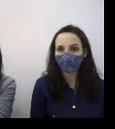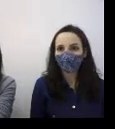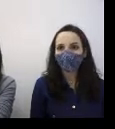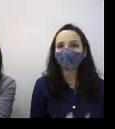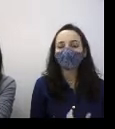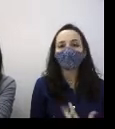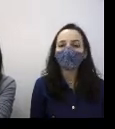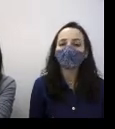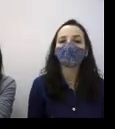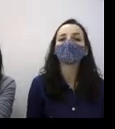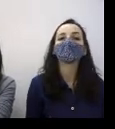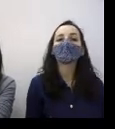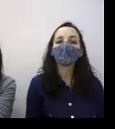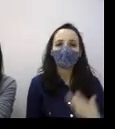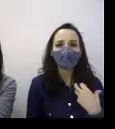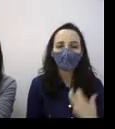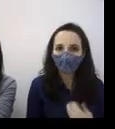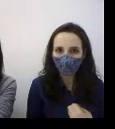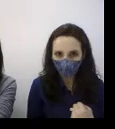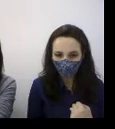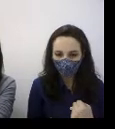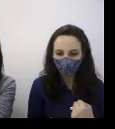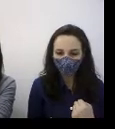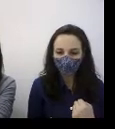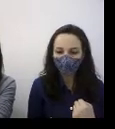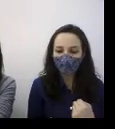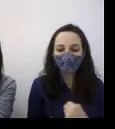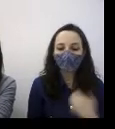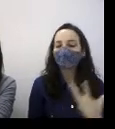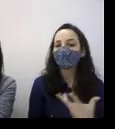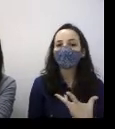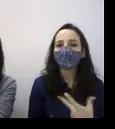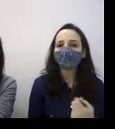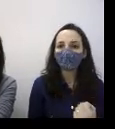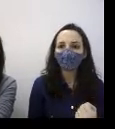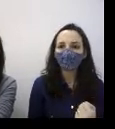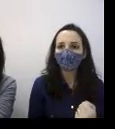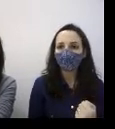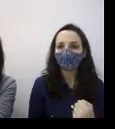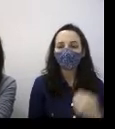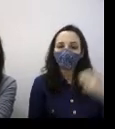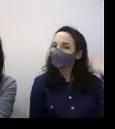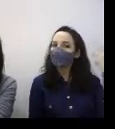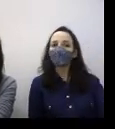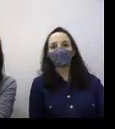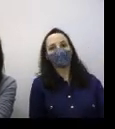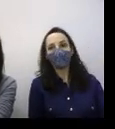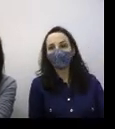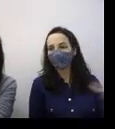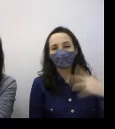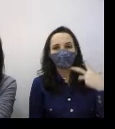paralisam. Isso é um alerta de que não estamos bem, né? Perda de interesse pelo mundo externo. Então, tudo aquilo